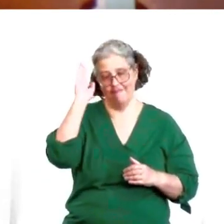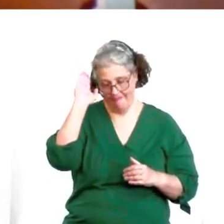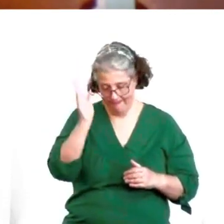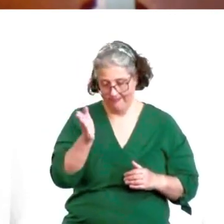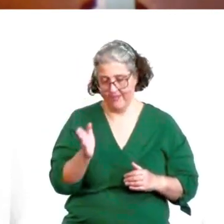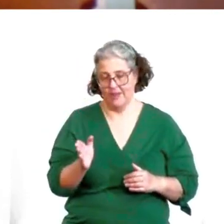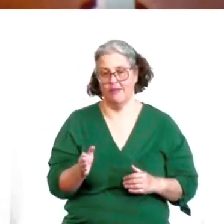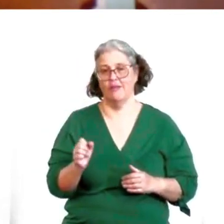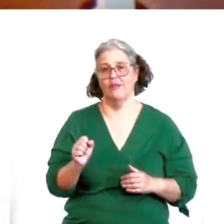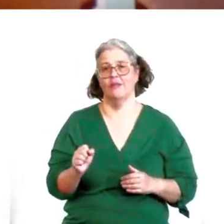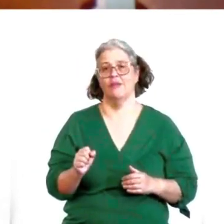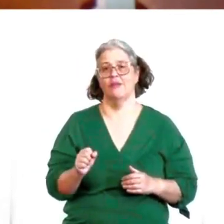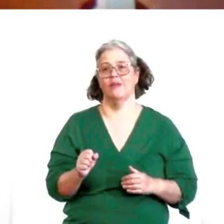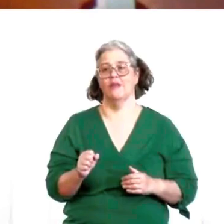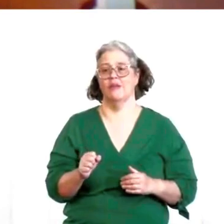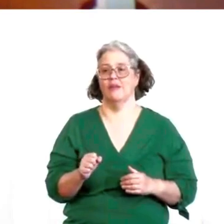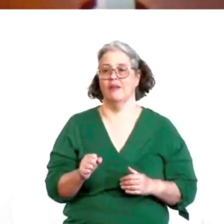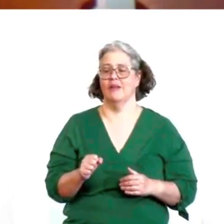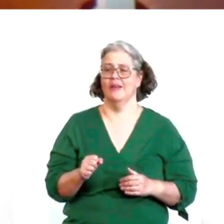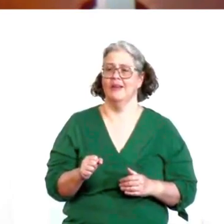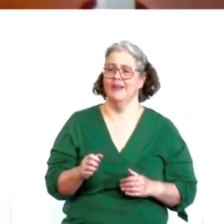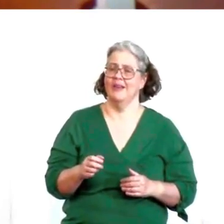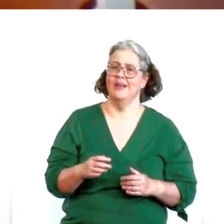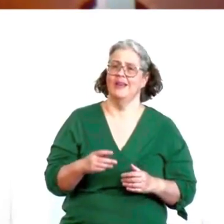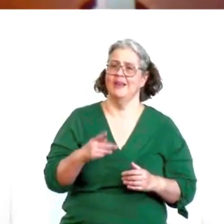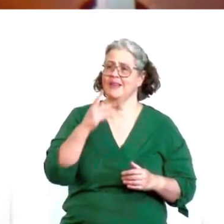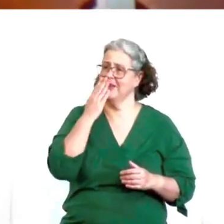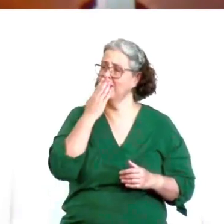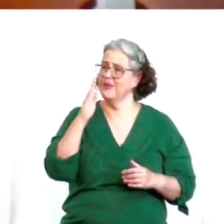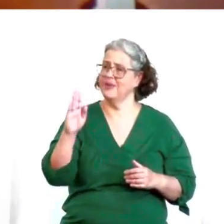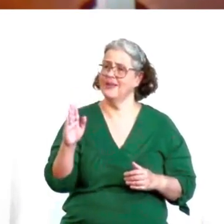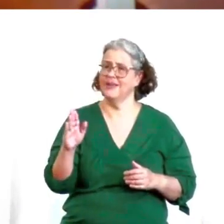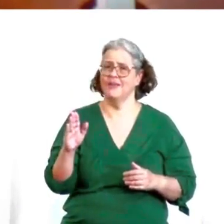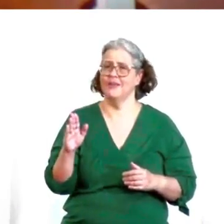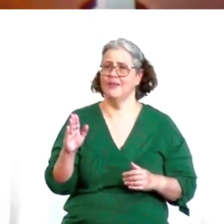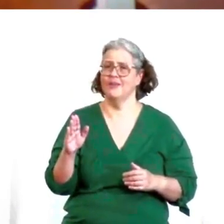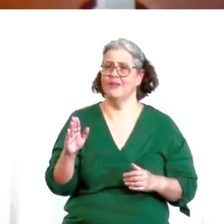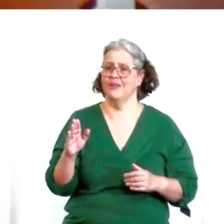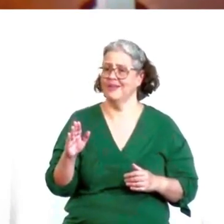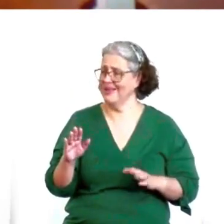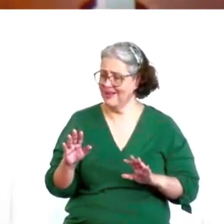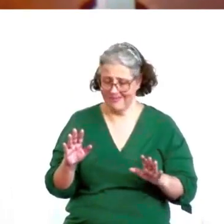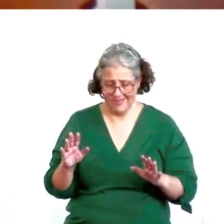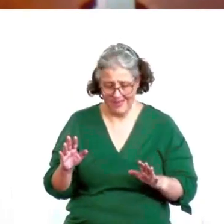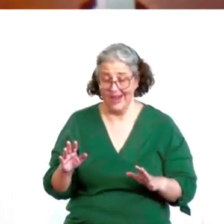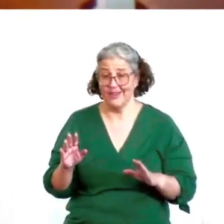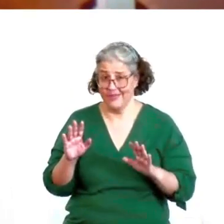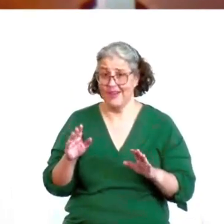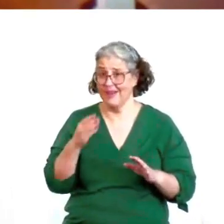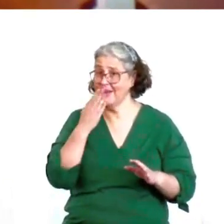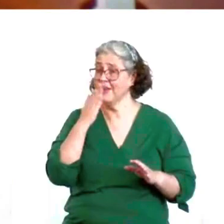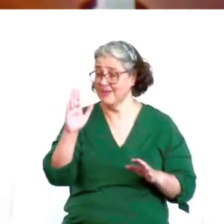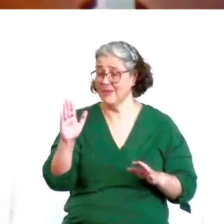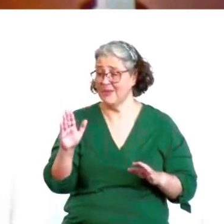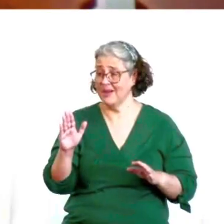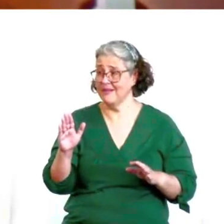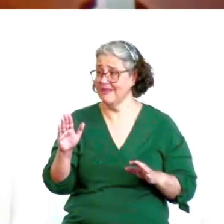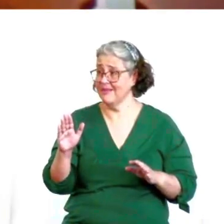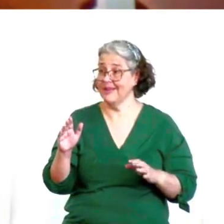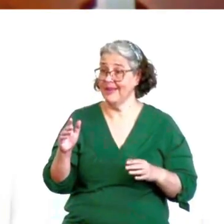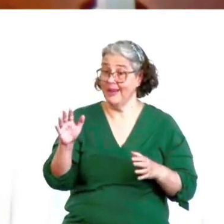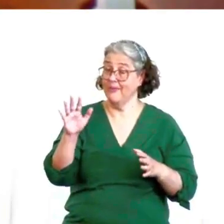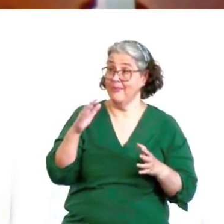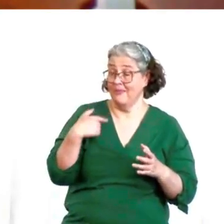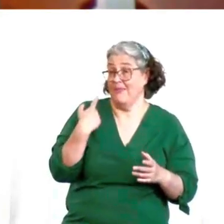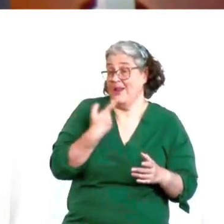no horizonte humano essas promessas são promessas impossíveis aos nossos olhos, elas vão se cumprir,